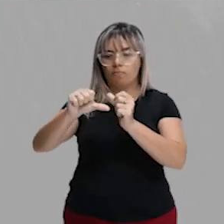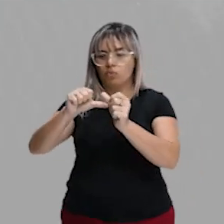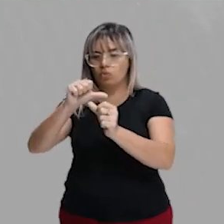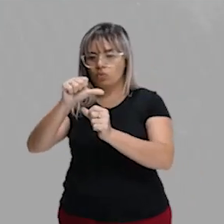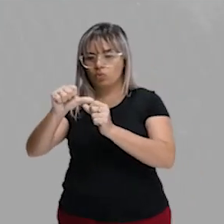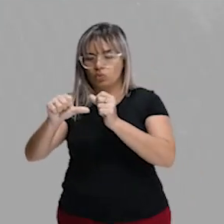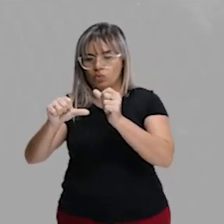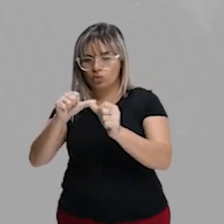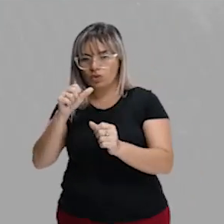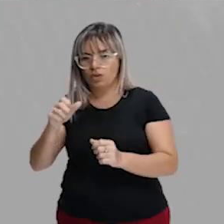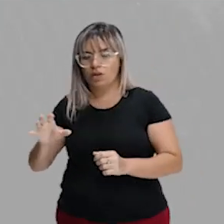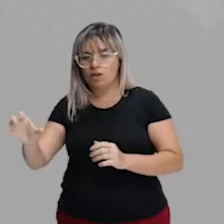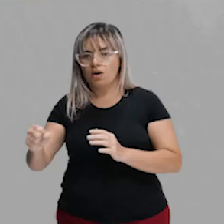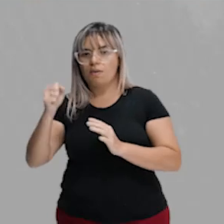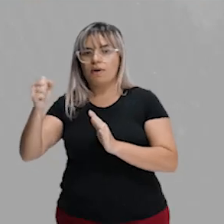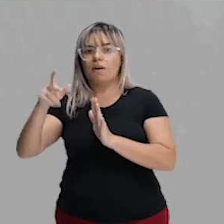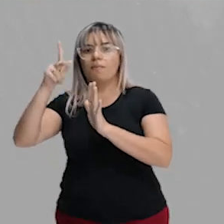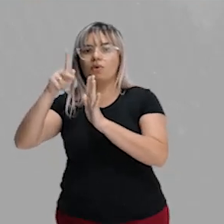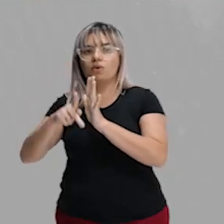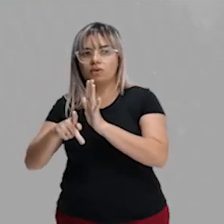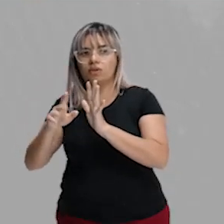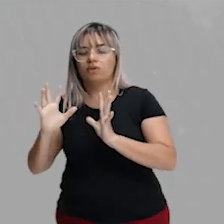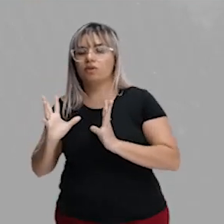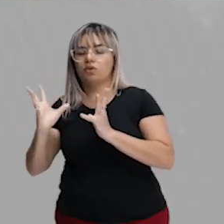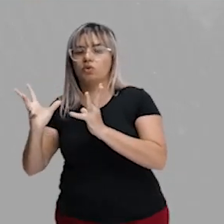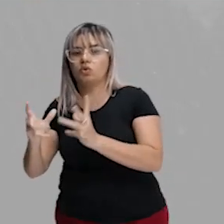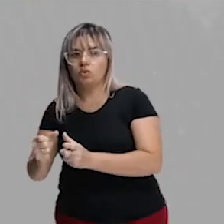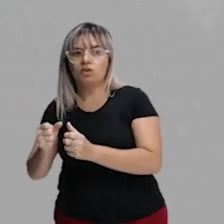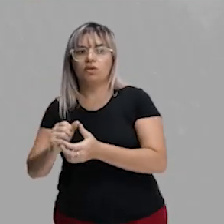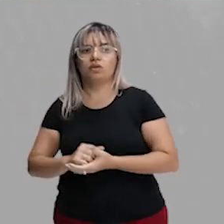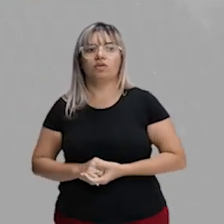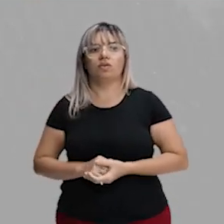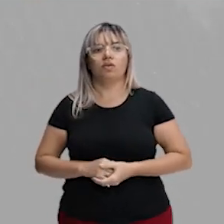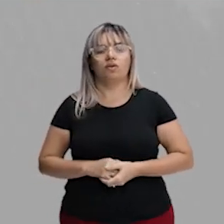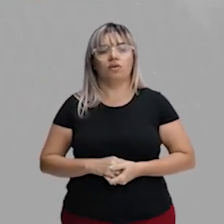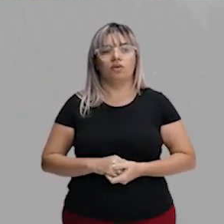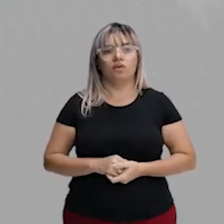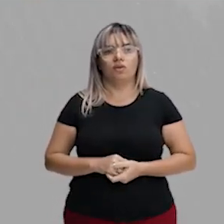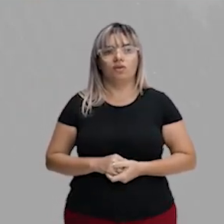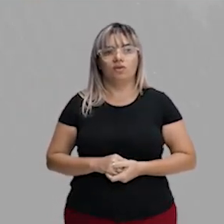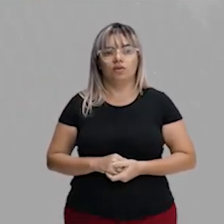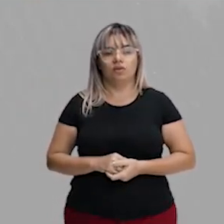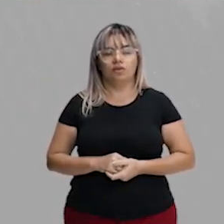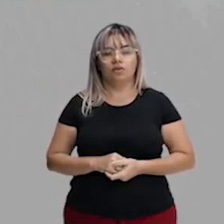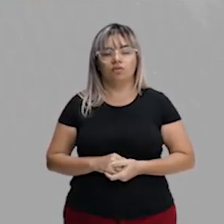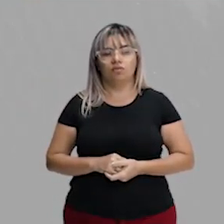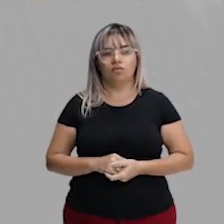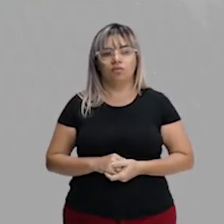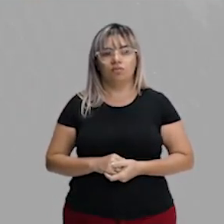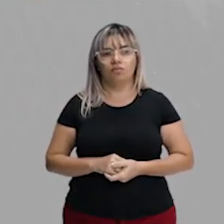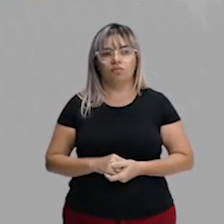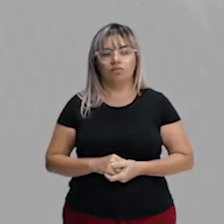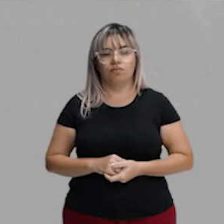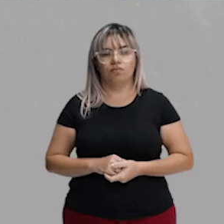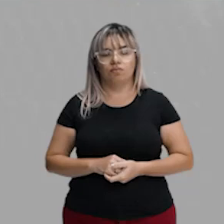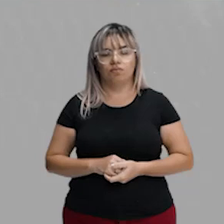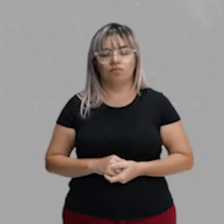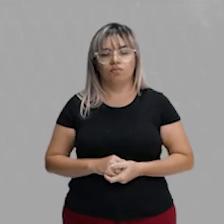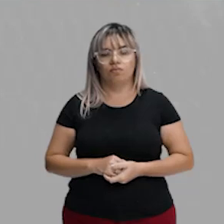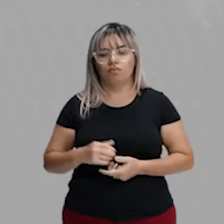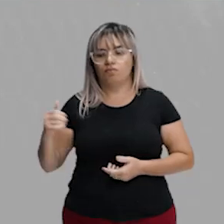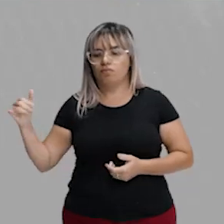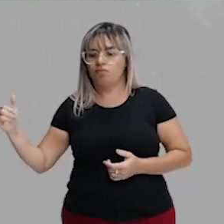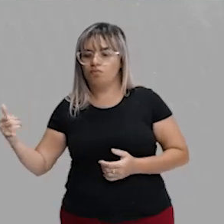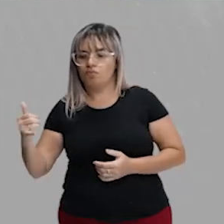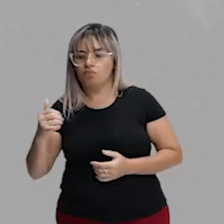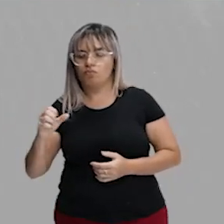ó. Quem é útil no gerador se torna potência total do